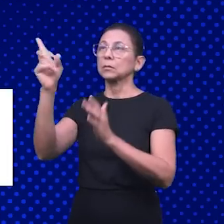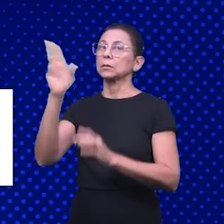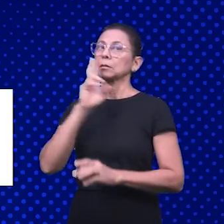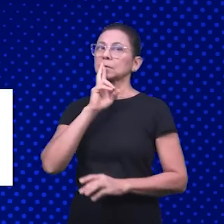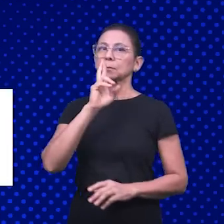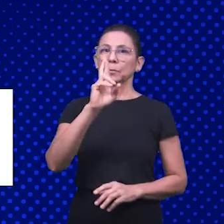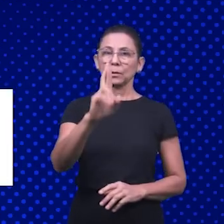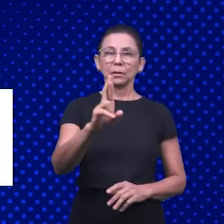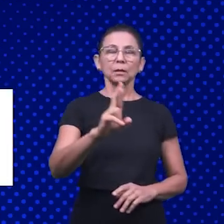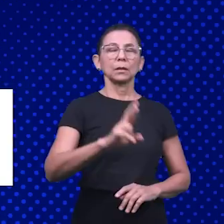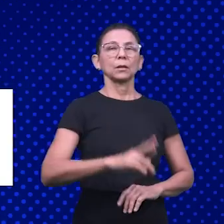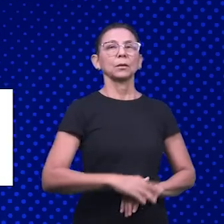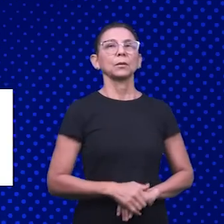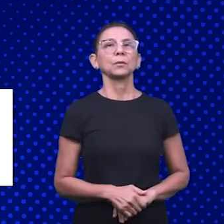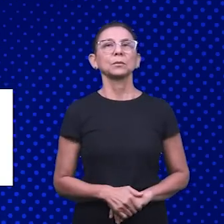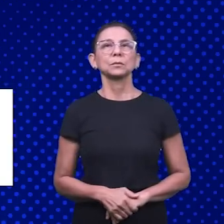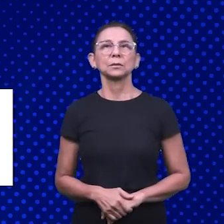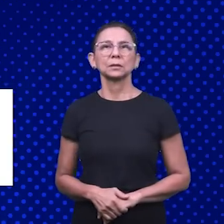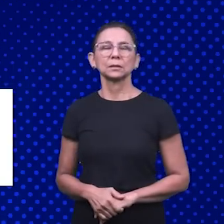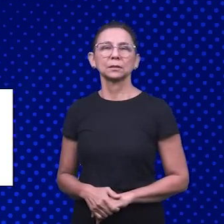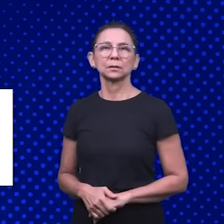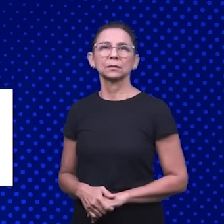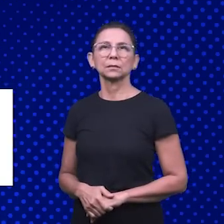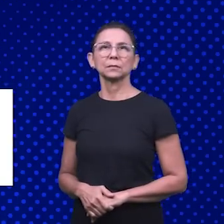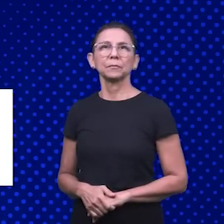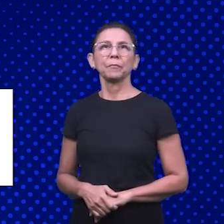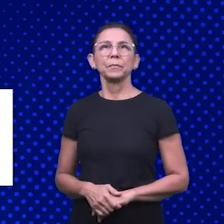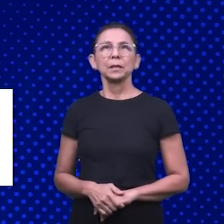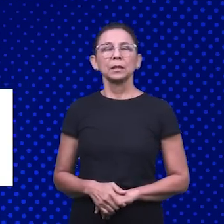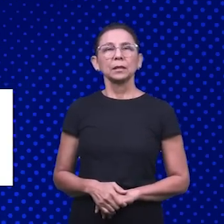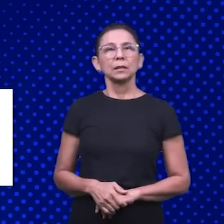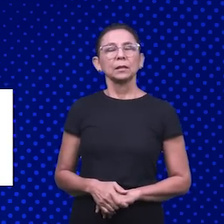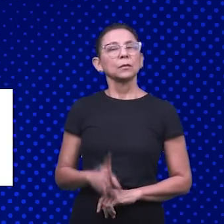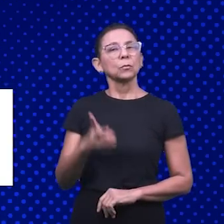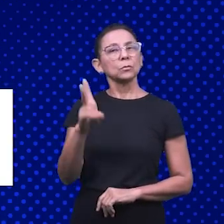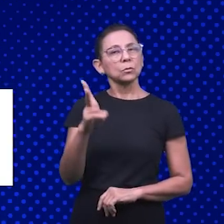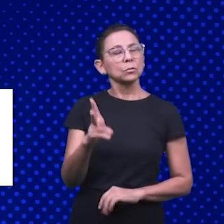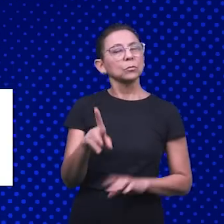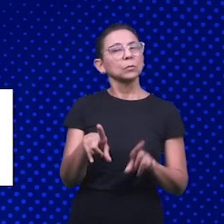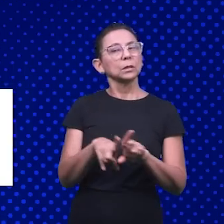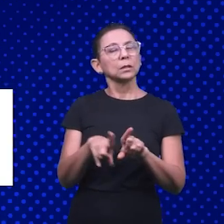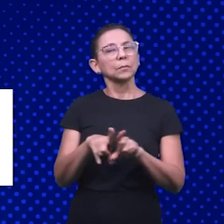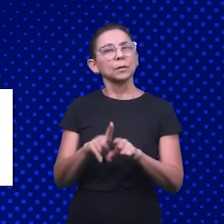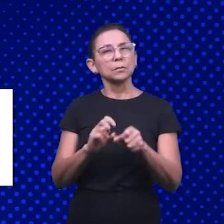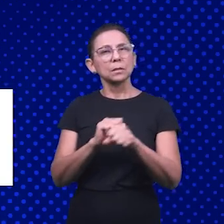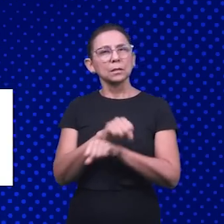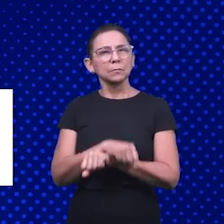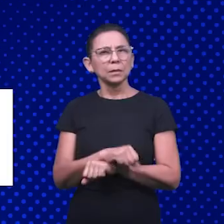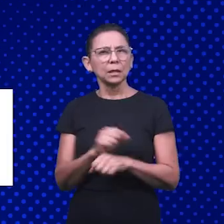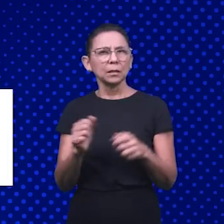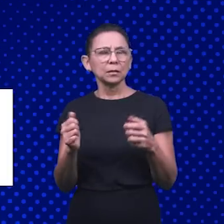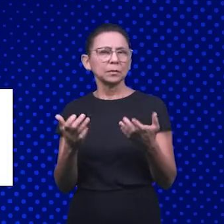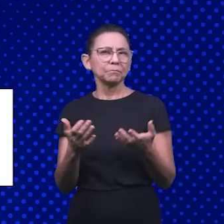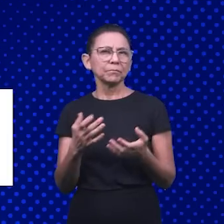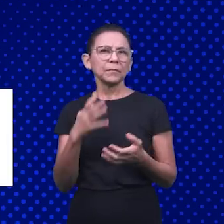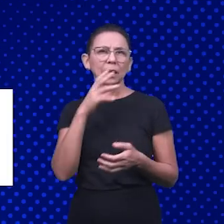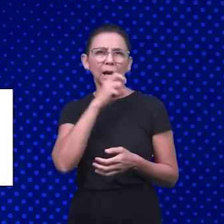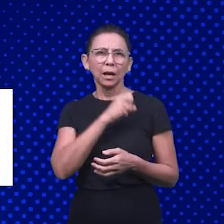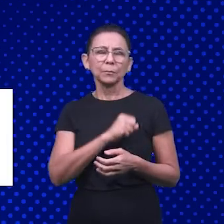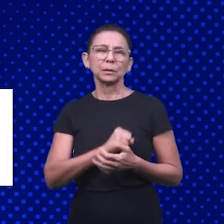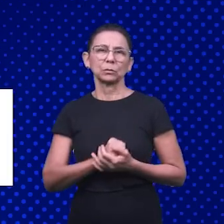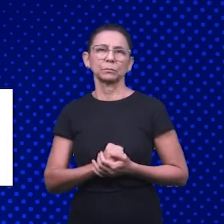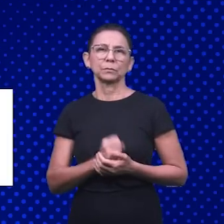Espírito Santo. Em Arapiraca, segunda maior cidade do estado, nós tivemos um mini seminário com as igrejas do Polo.